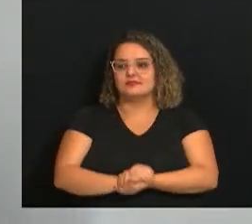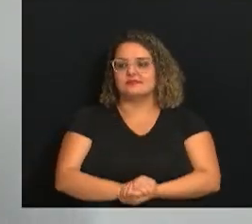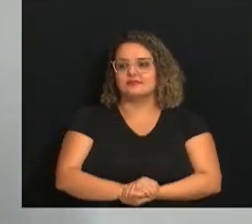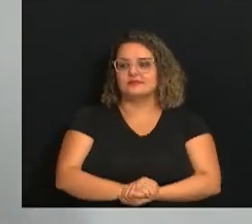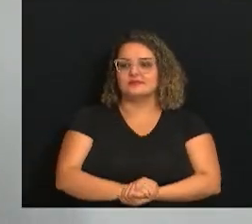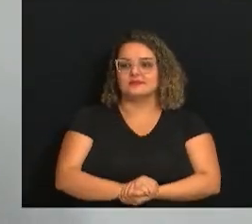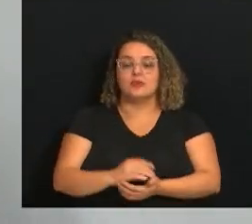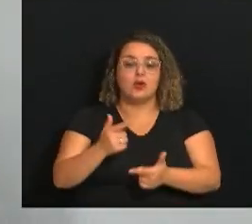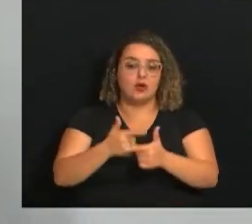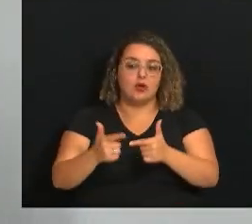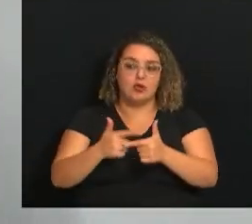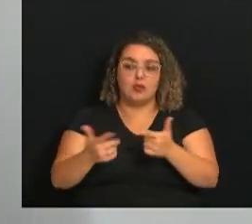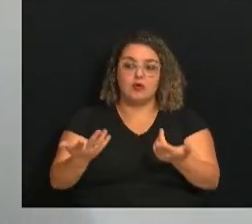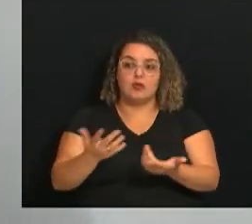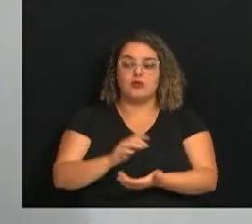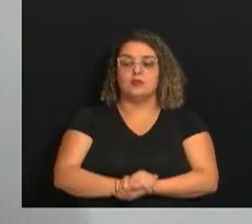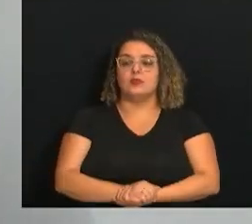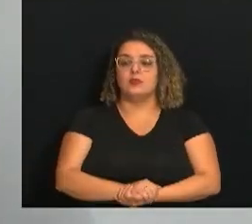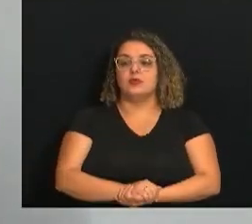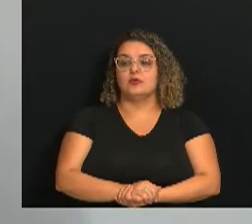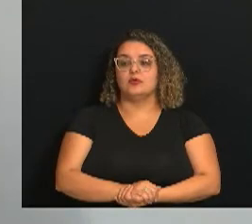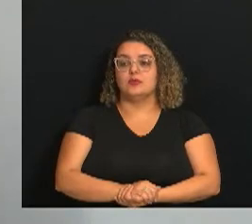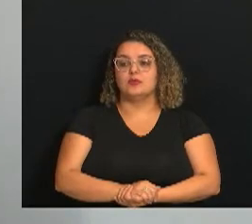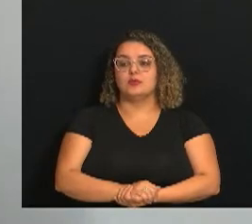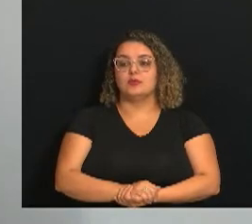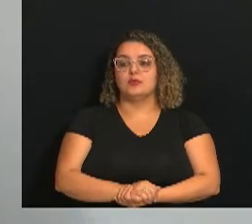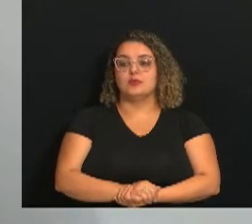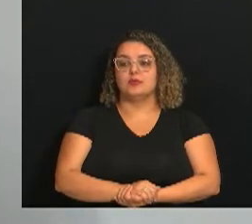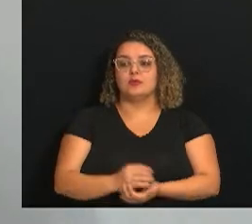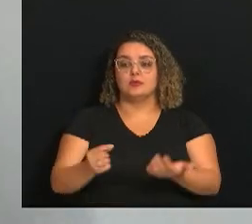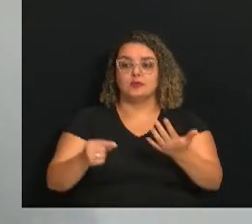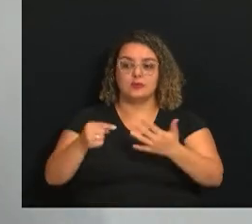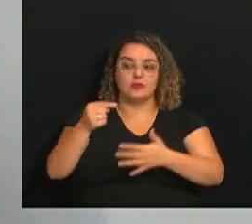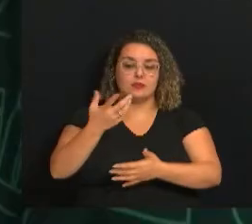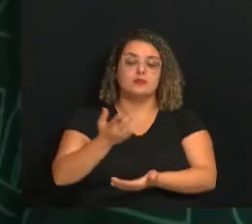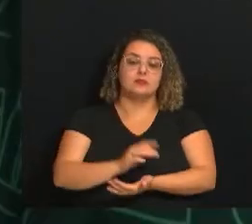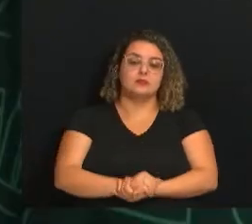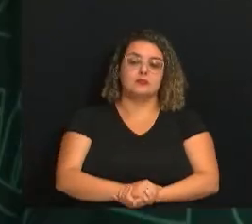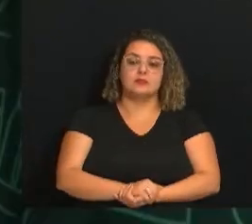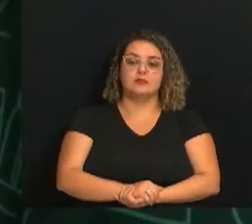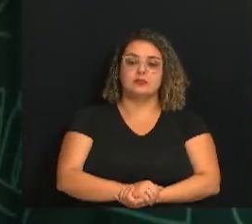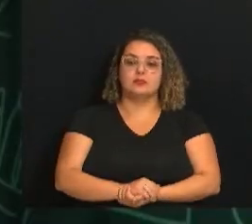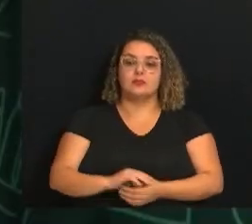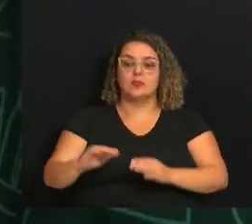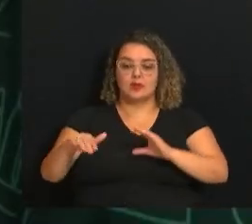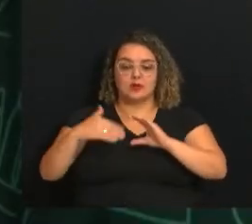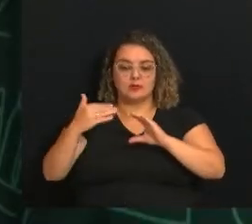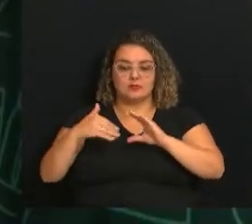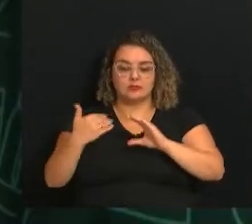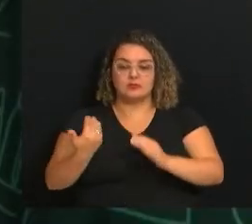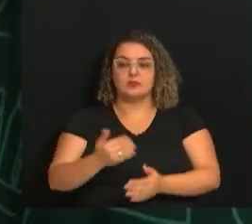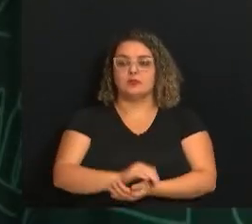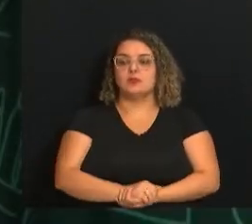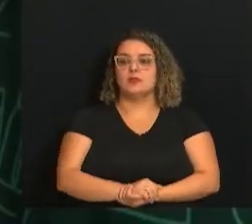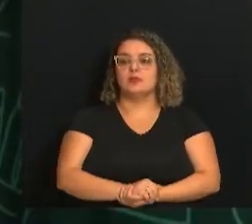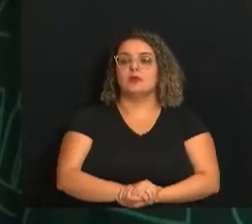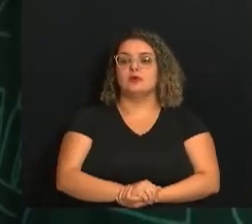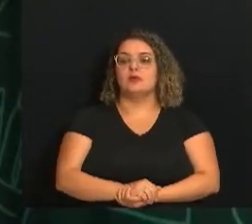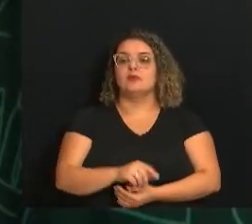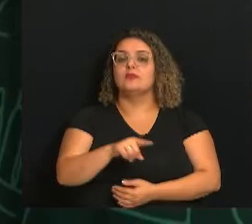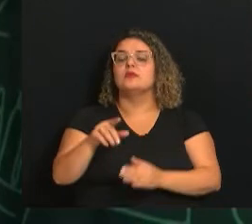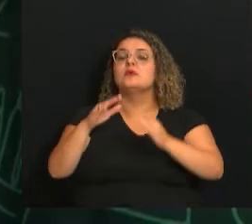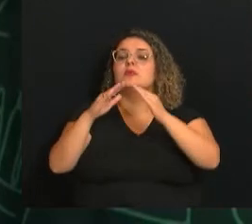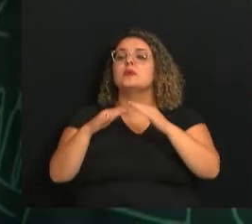questões, explicando teoria, resolvendo algumas questões que o pessoal me manda, né? Vocês estão morando agora onde?